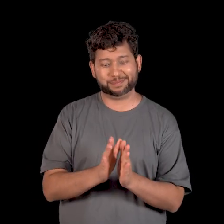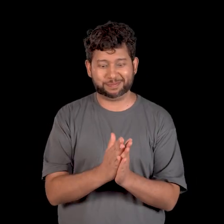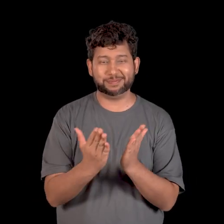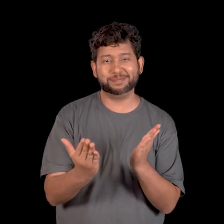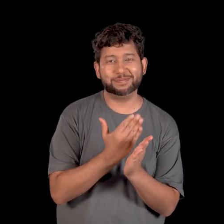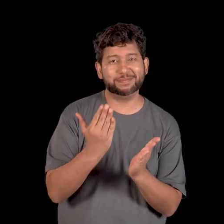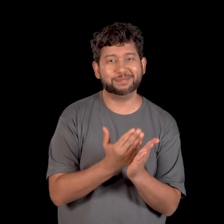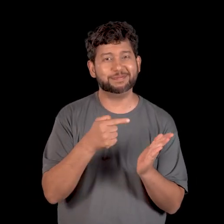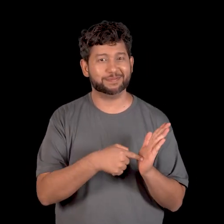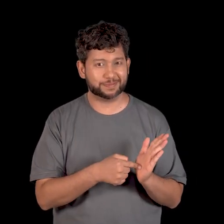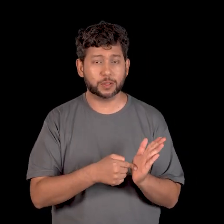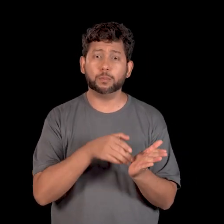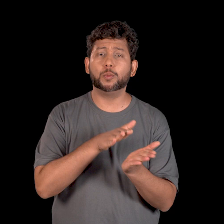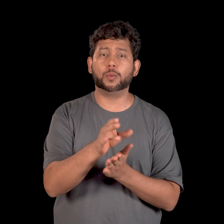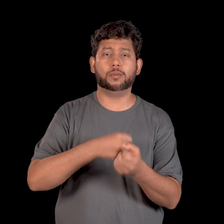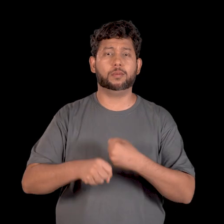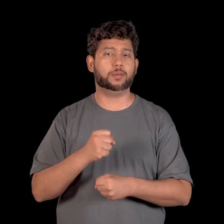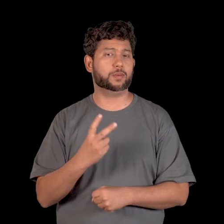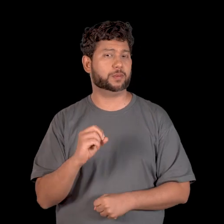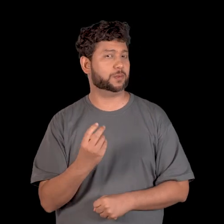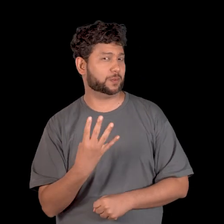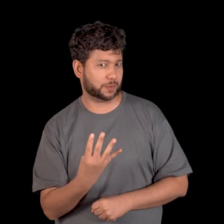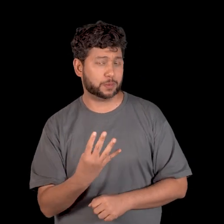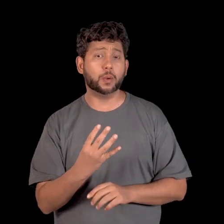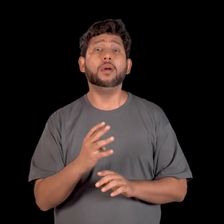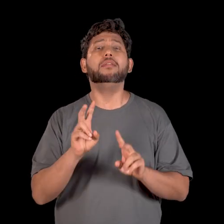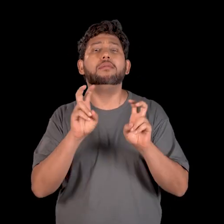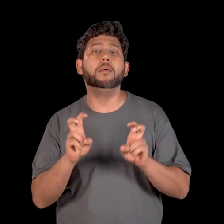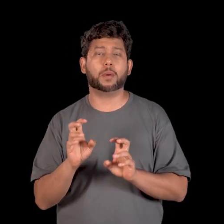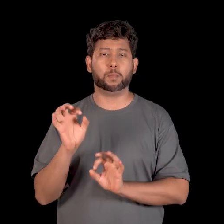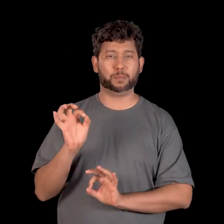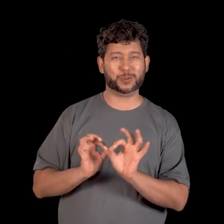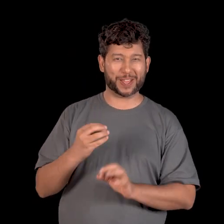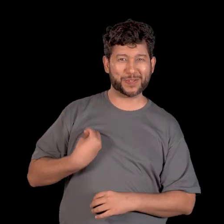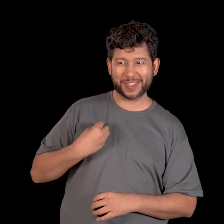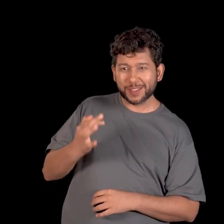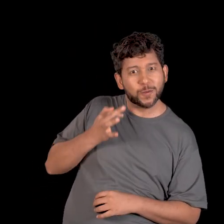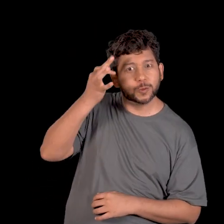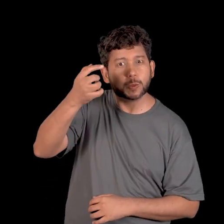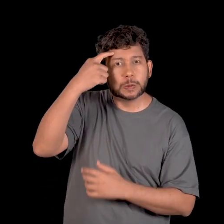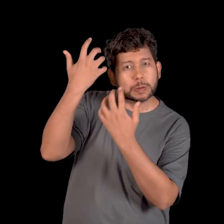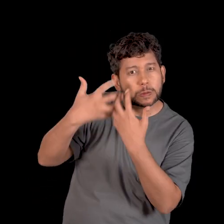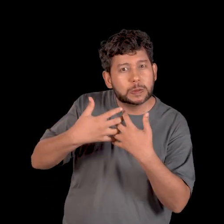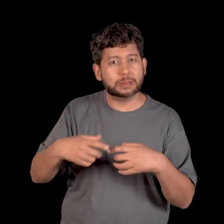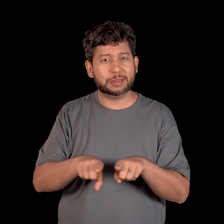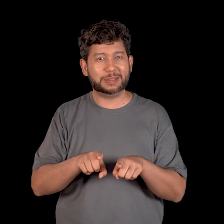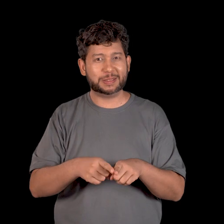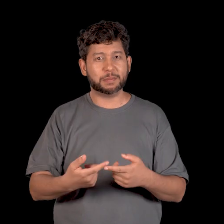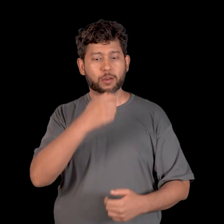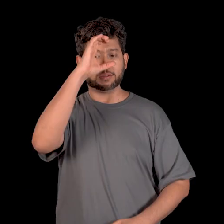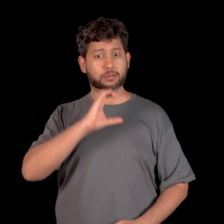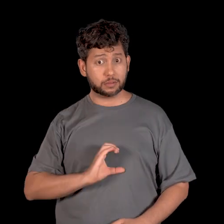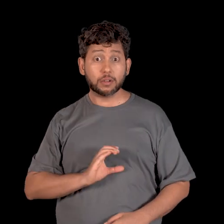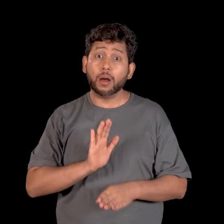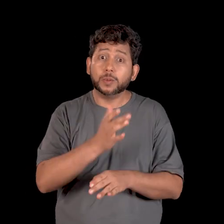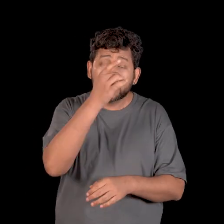primeiro material é o livro. Publicado em 2024, Projeto de Vida e Cidadania tem como objetivo principal ajudar a